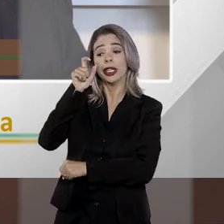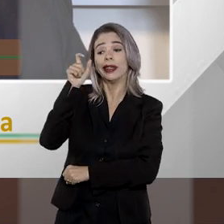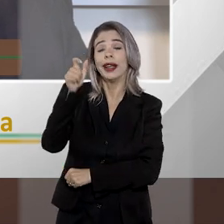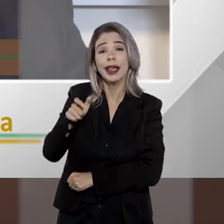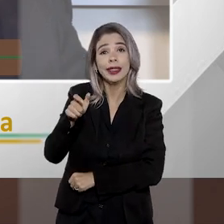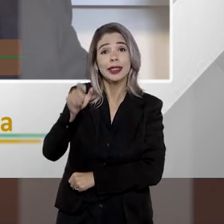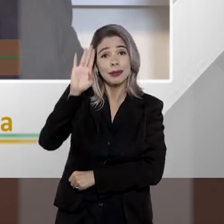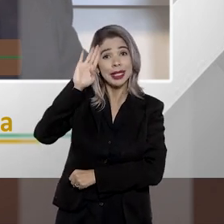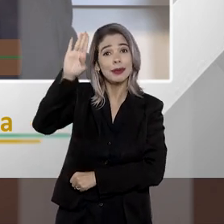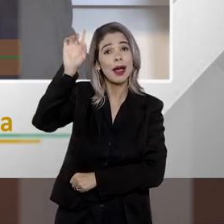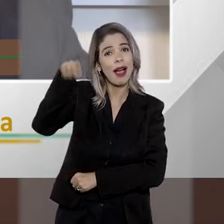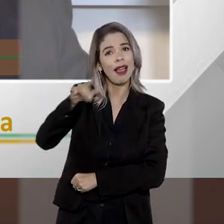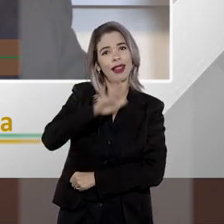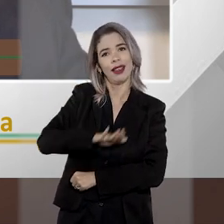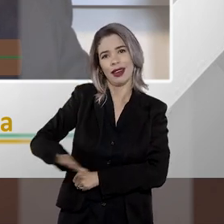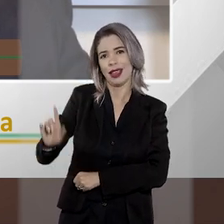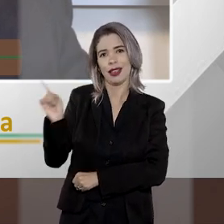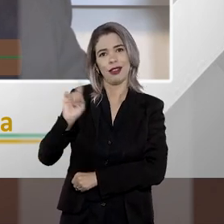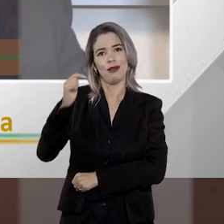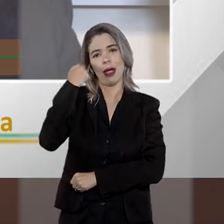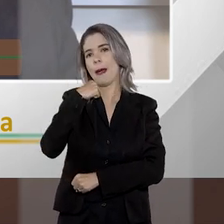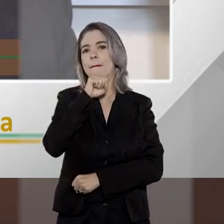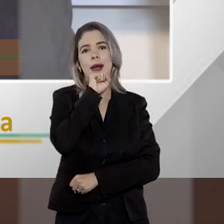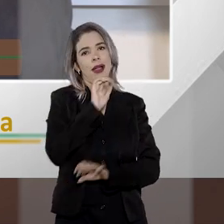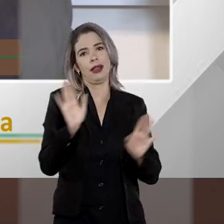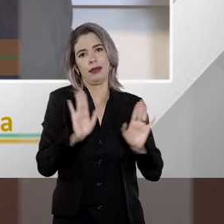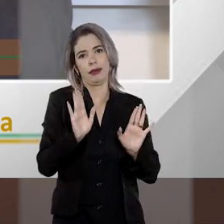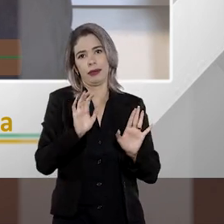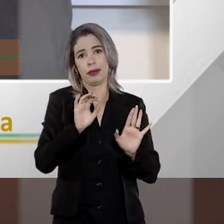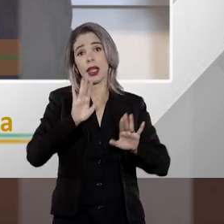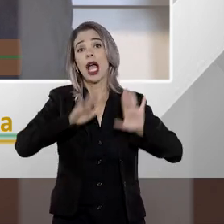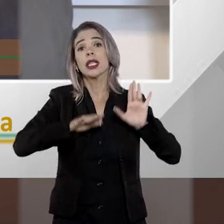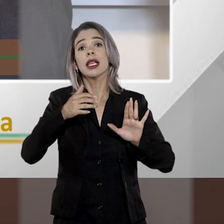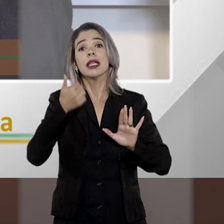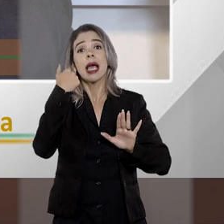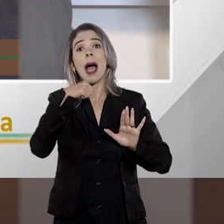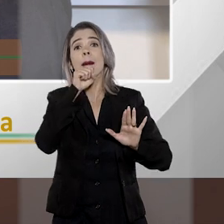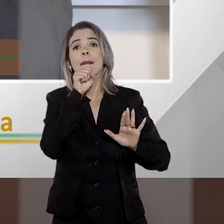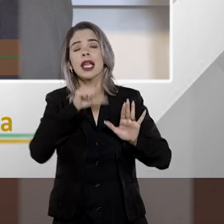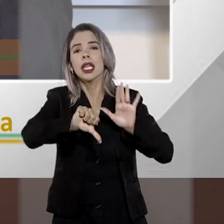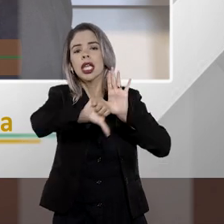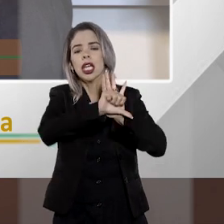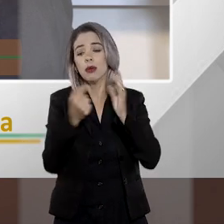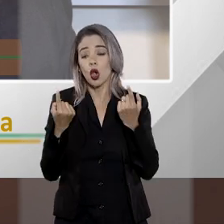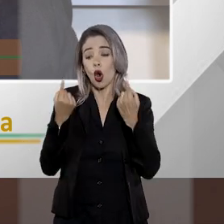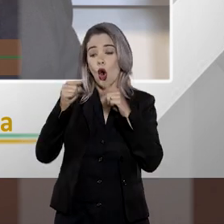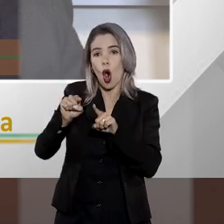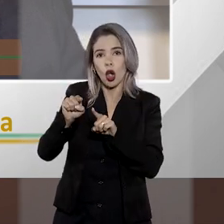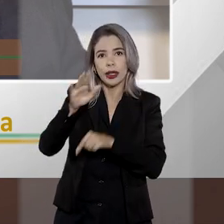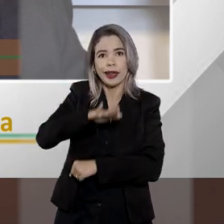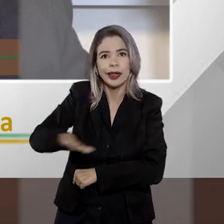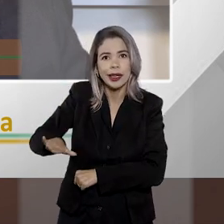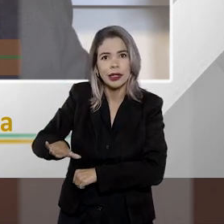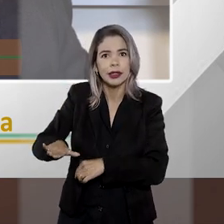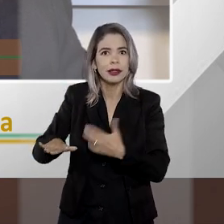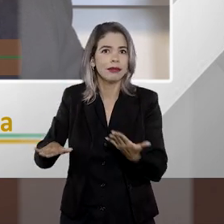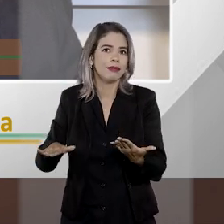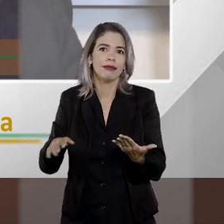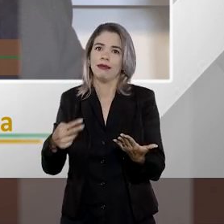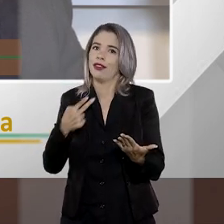da mãe. Assim, quando, por exemplo, a mãe comete crimes contra a própria criança,